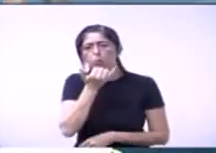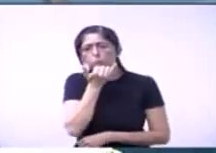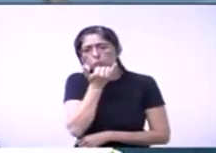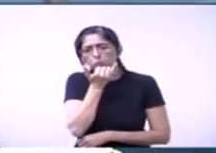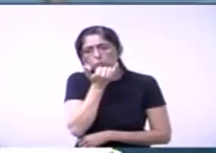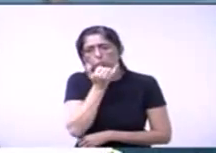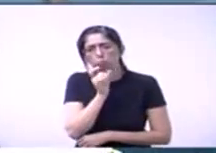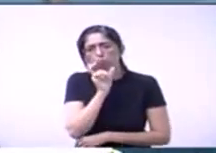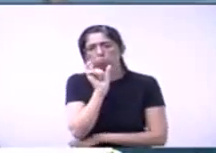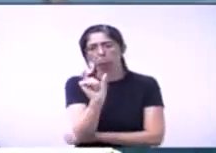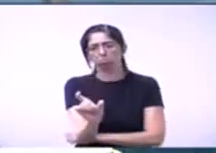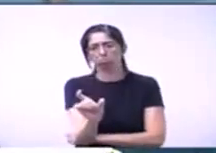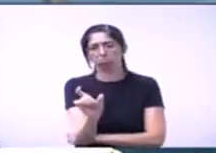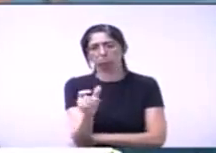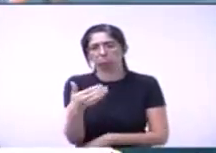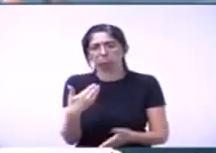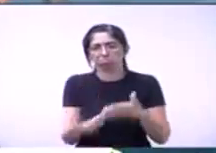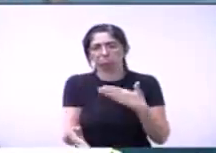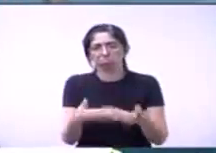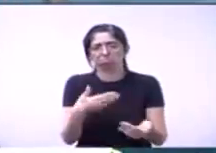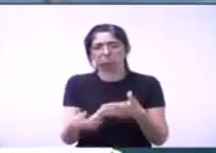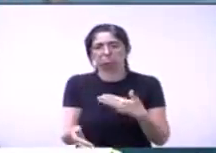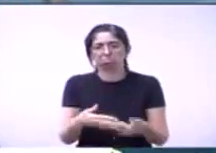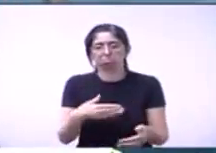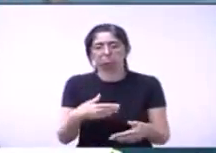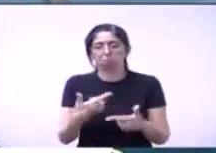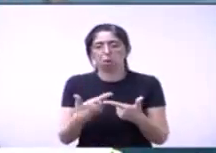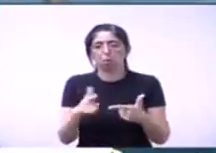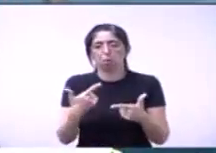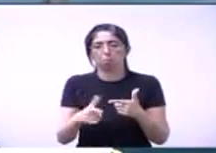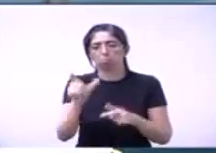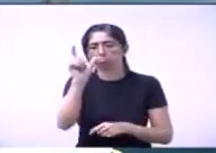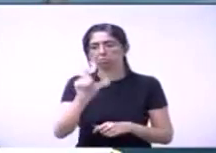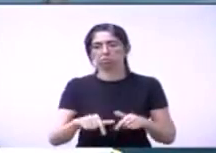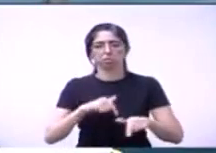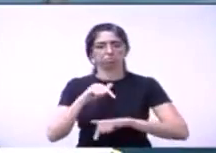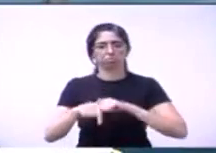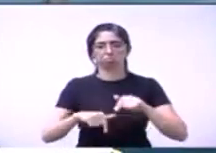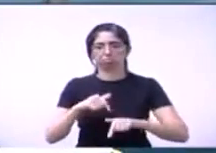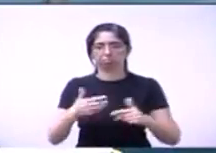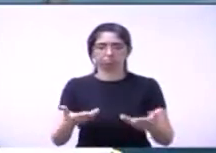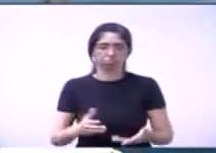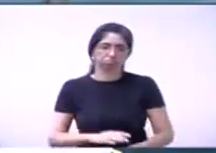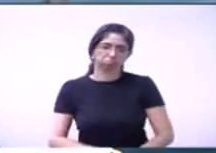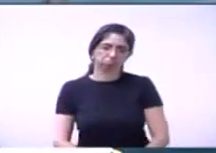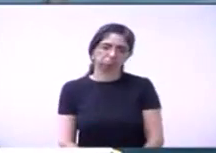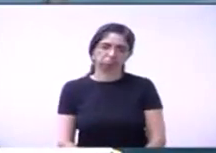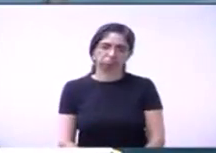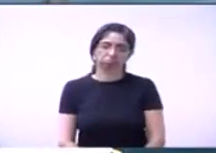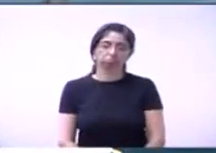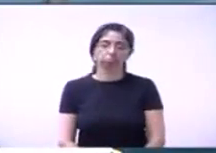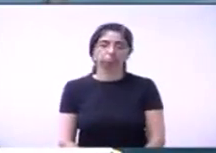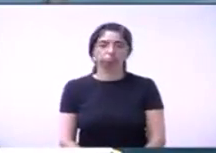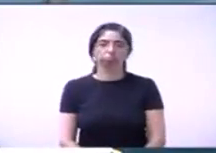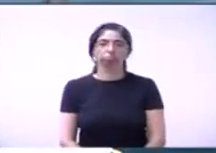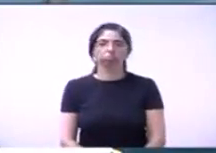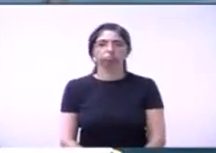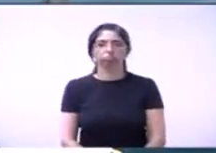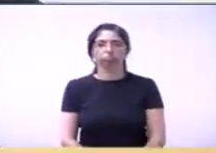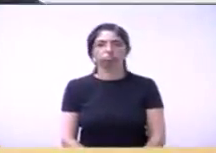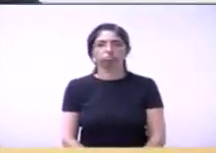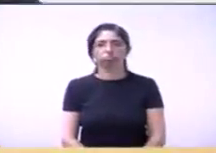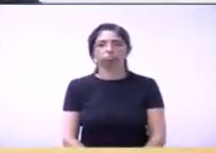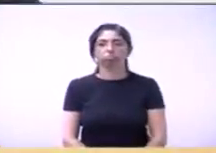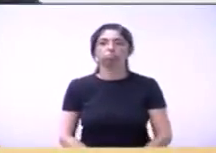palavra, se lasque quem estiver trabalhando. É isso que eu tenho que entender? Então, assim, eu venho aqui... Os